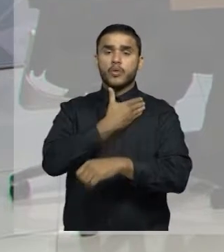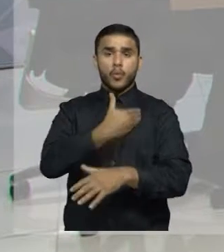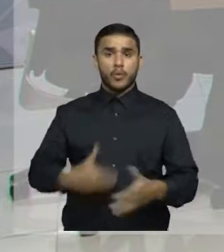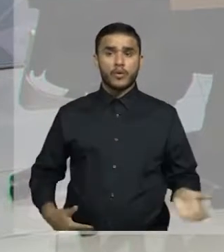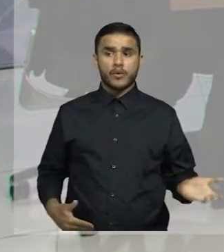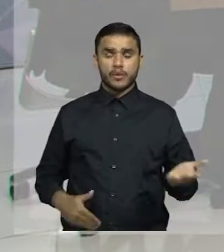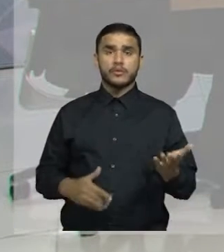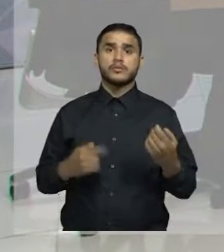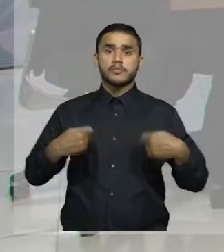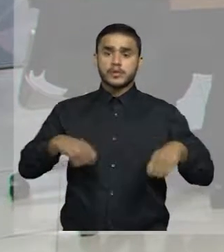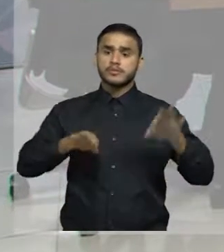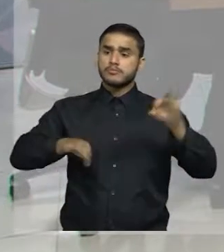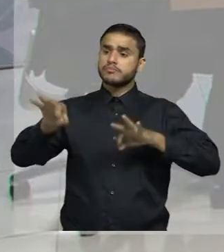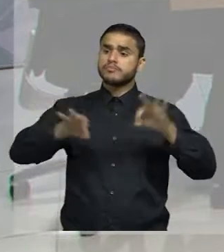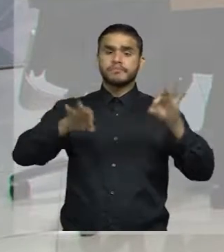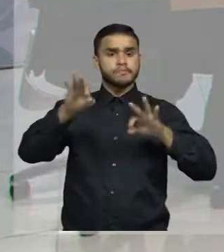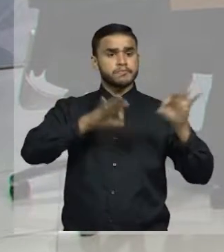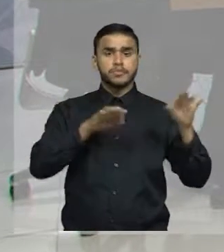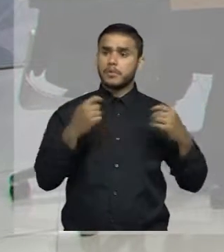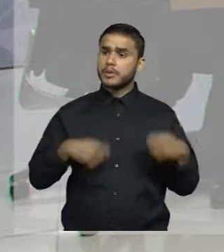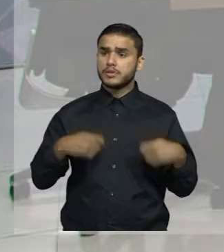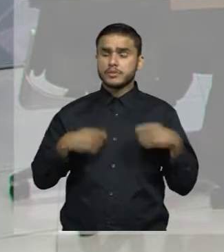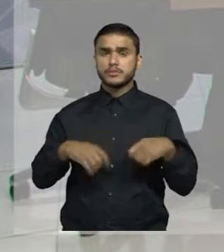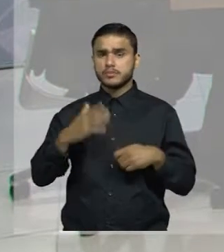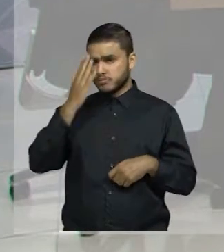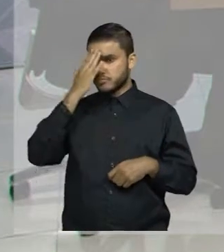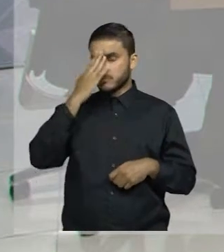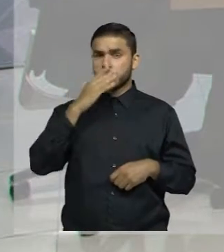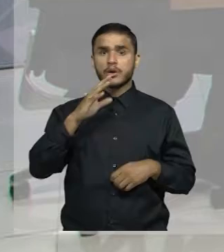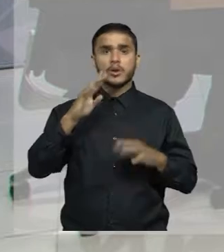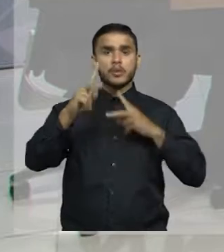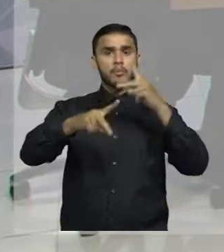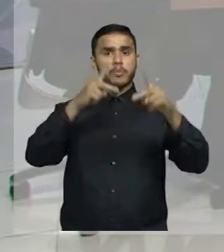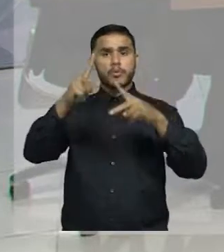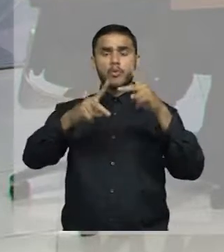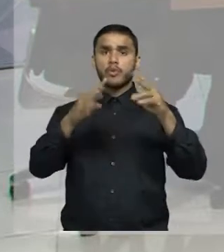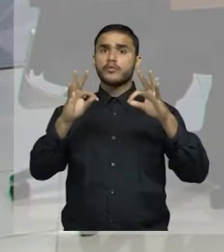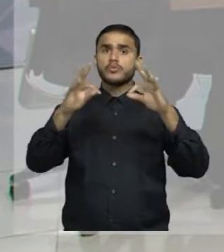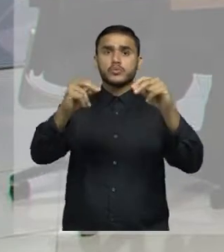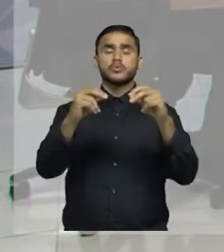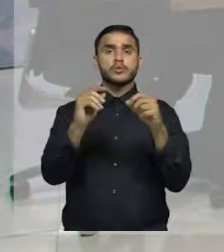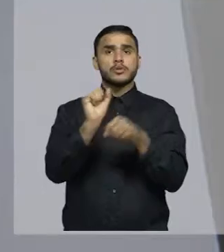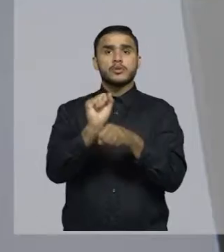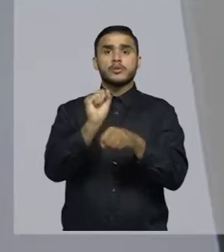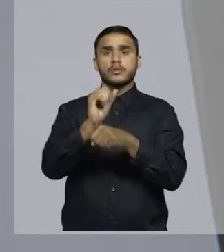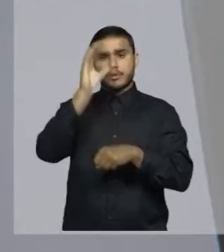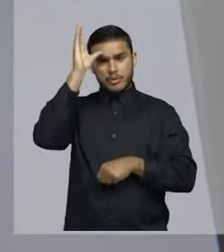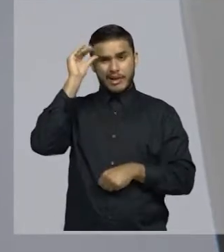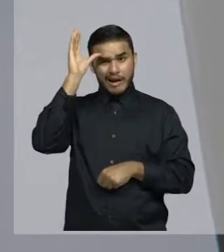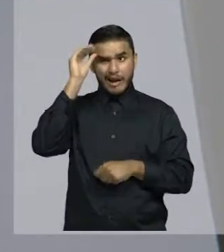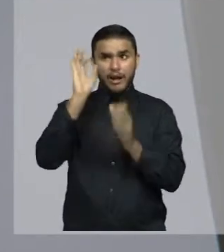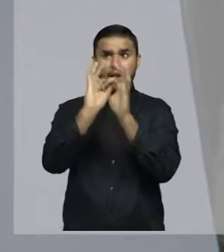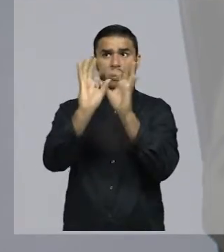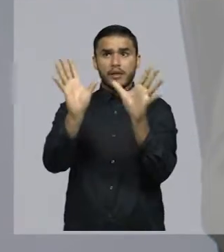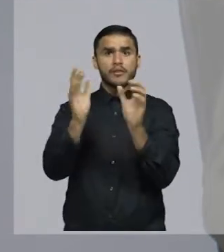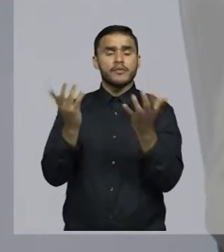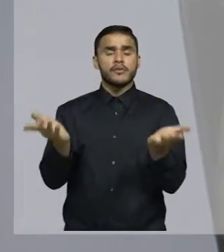e um bom governador. Eu espero que ele governe. Ele está legitimado pelos eleitores para governar. Né? Não pode